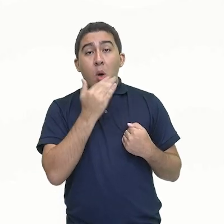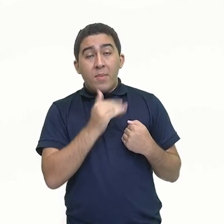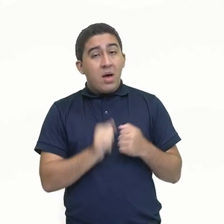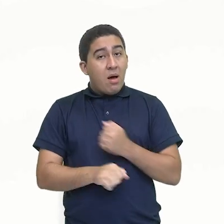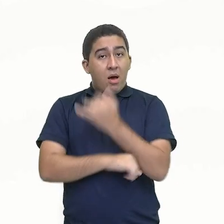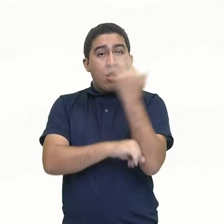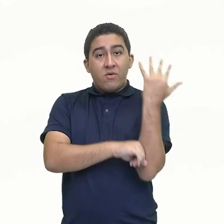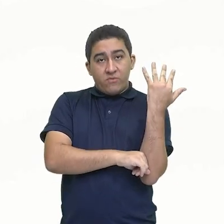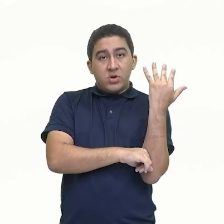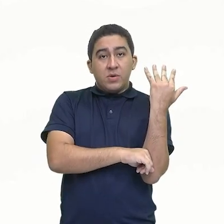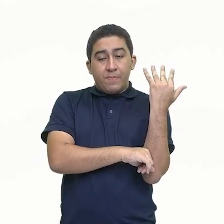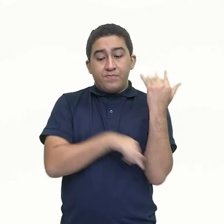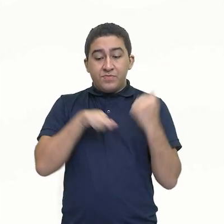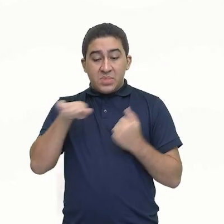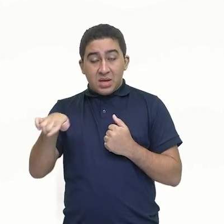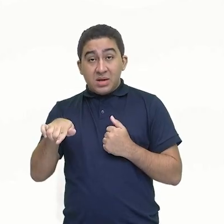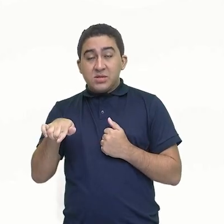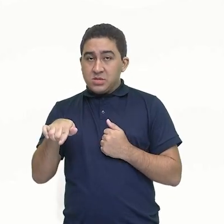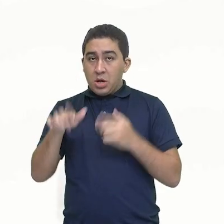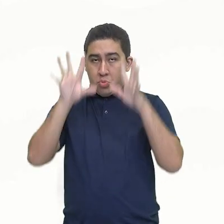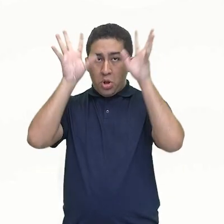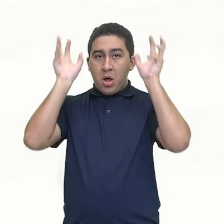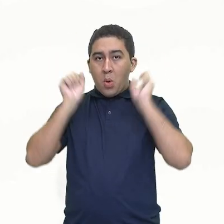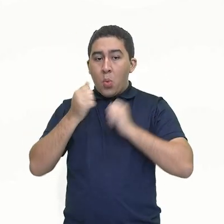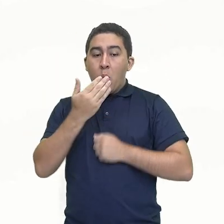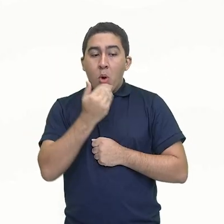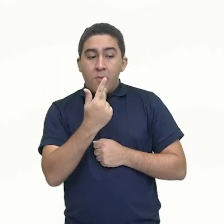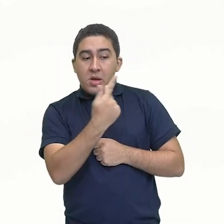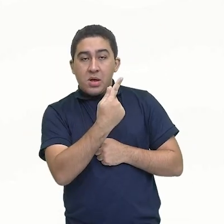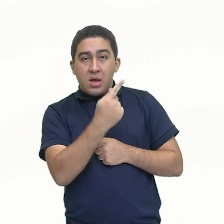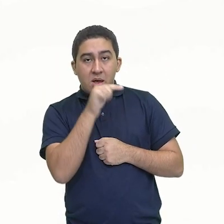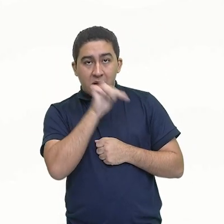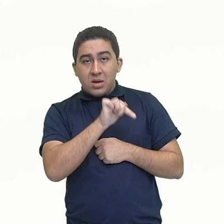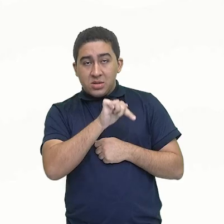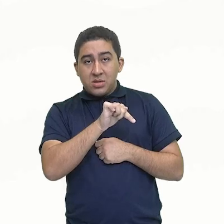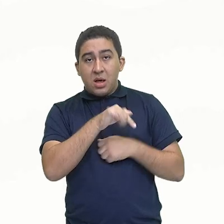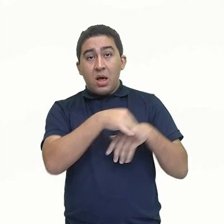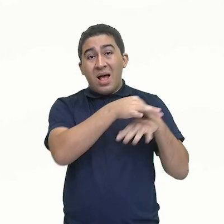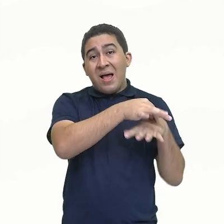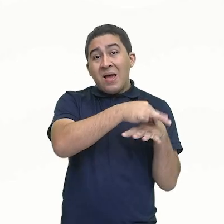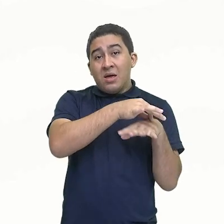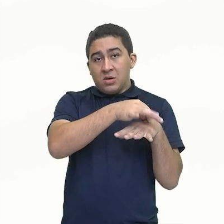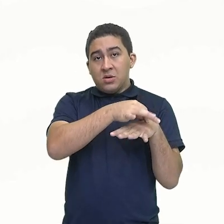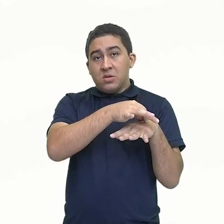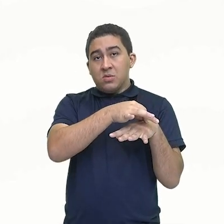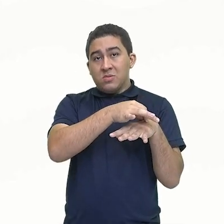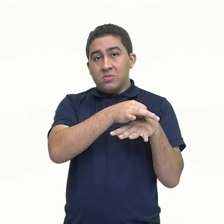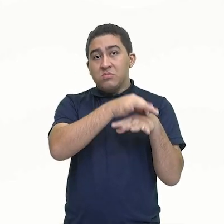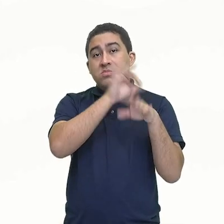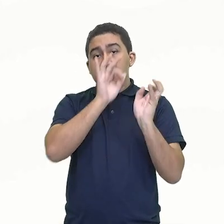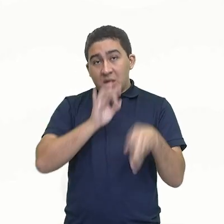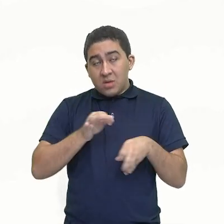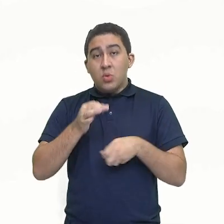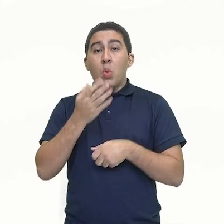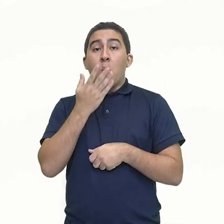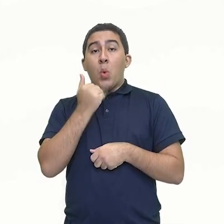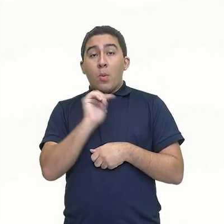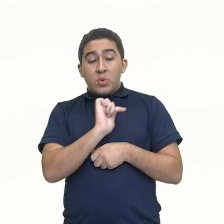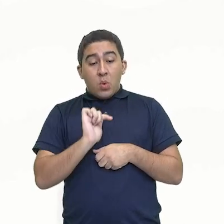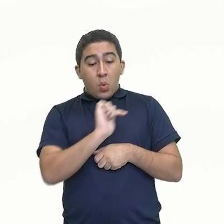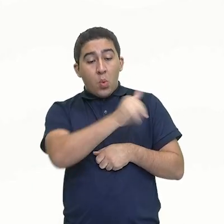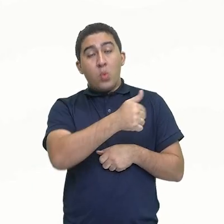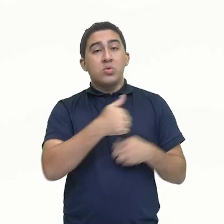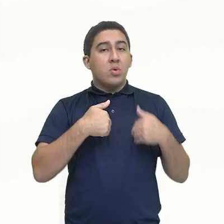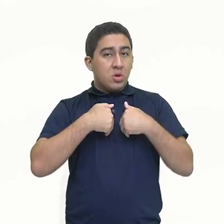alimentar de herbívoros, né? Então, ele é um carnívoro que se alimenta de